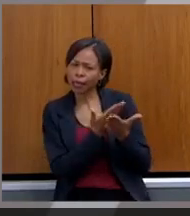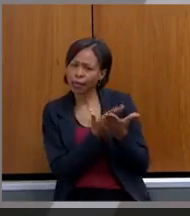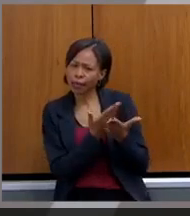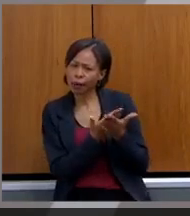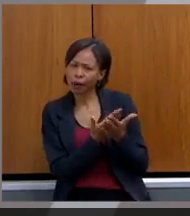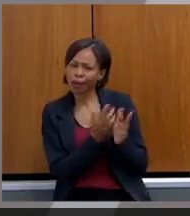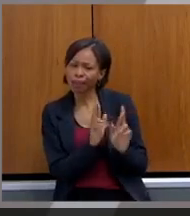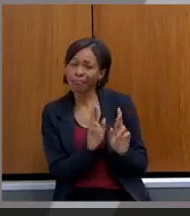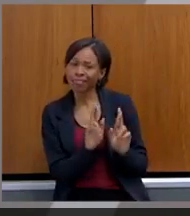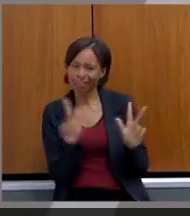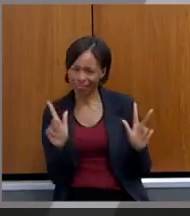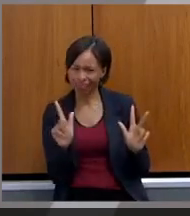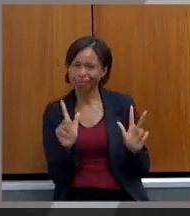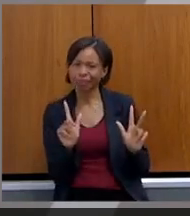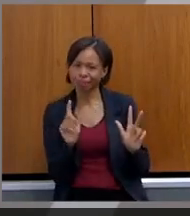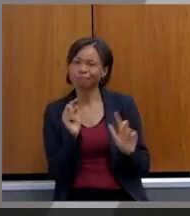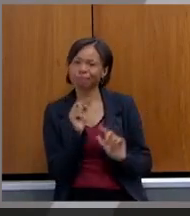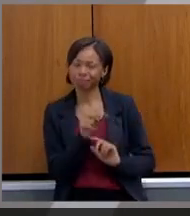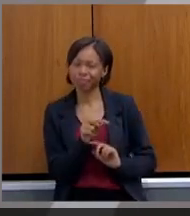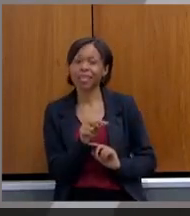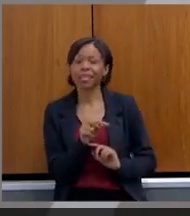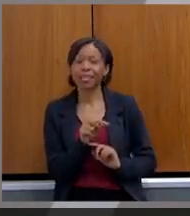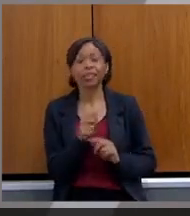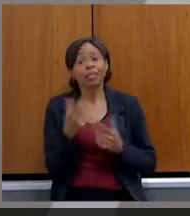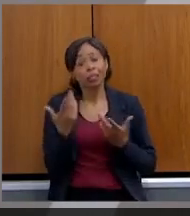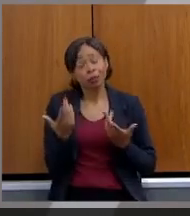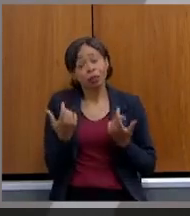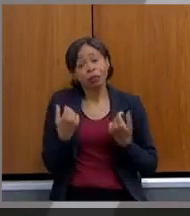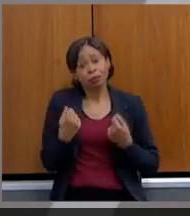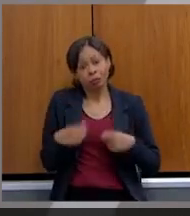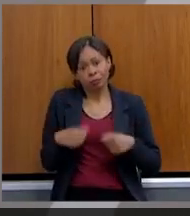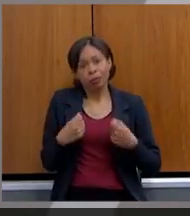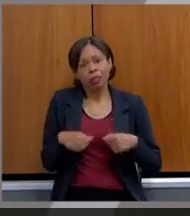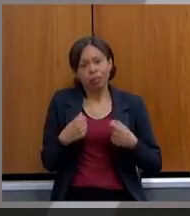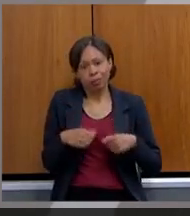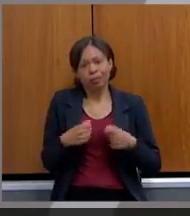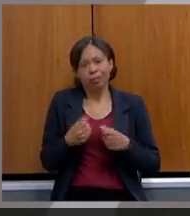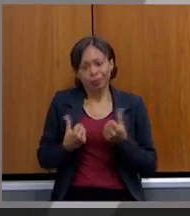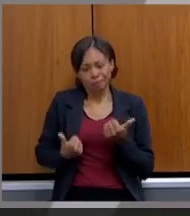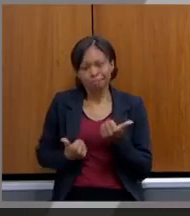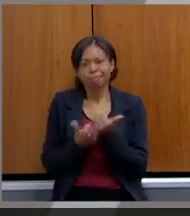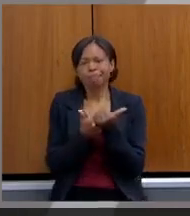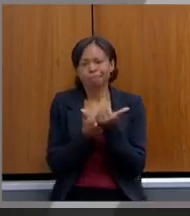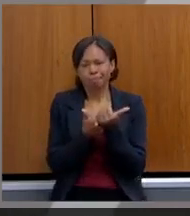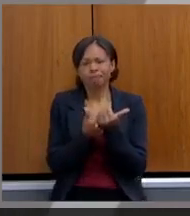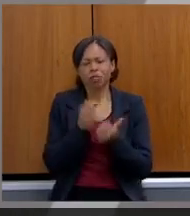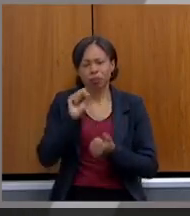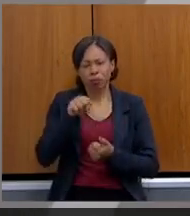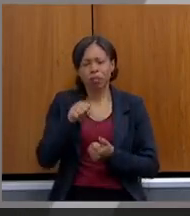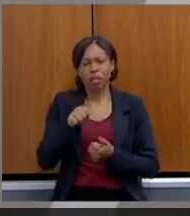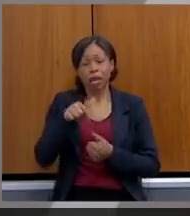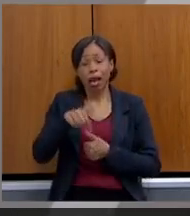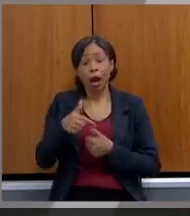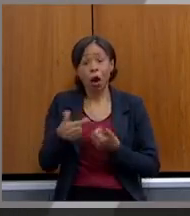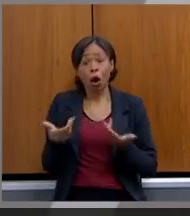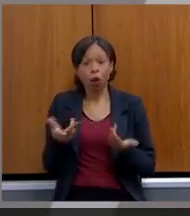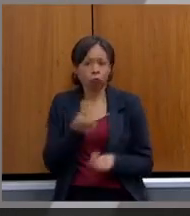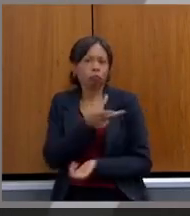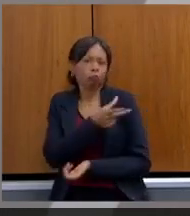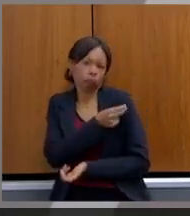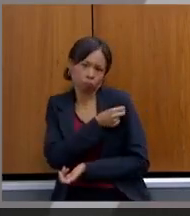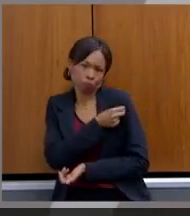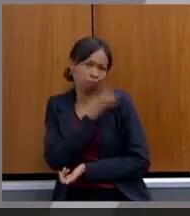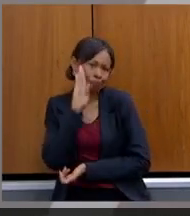é diferente e precisamos então estão damos todo o apoio Principalmente agora com a vacinação